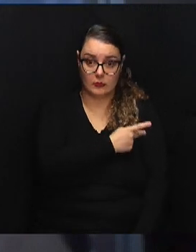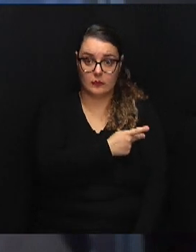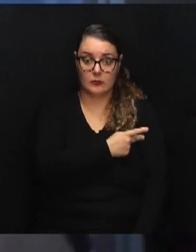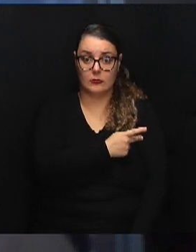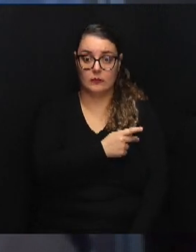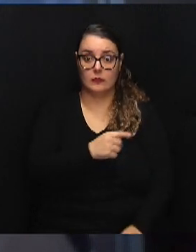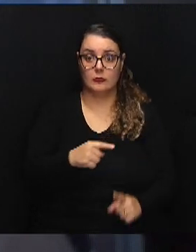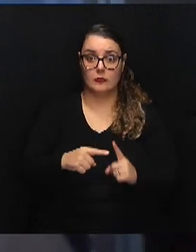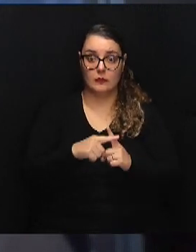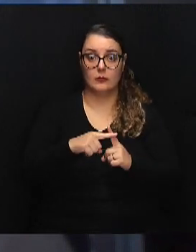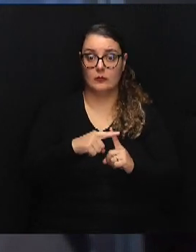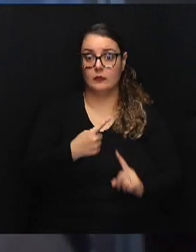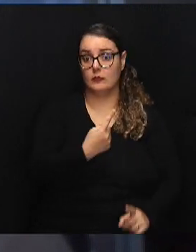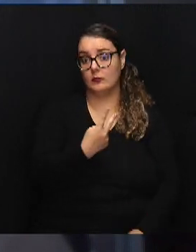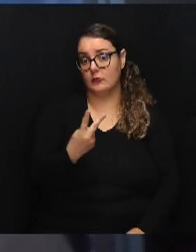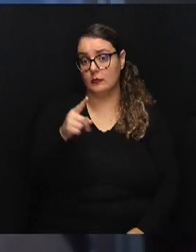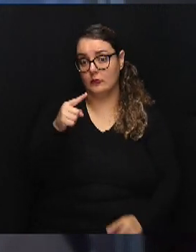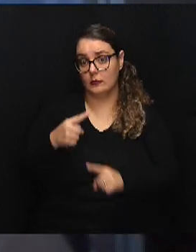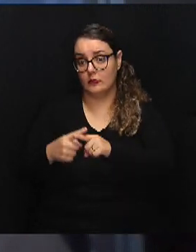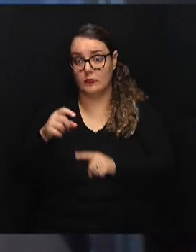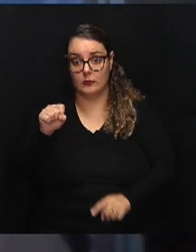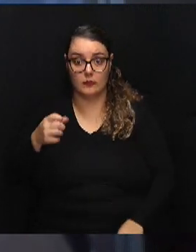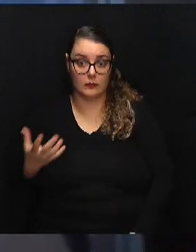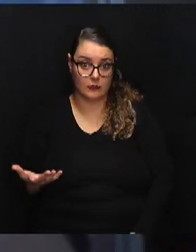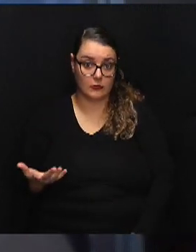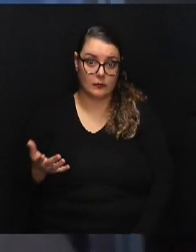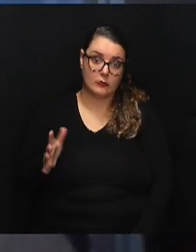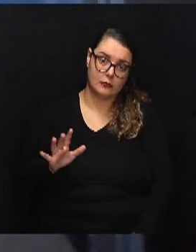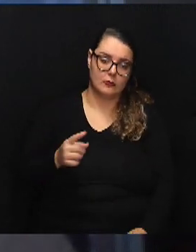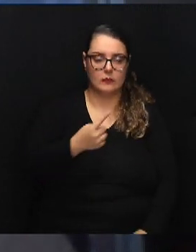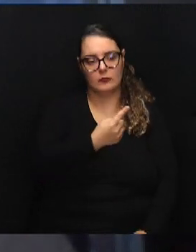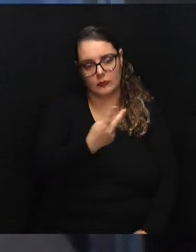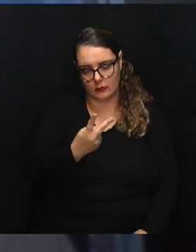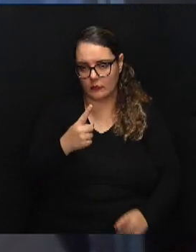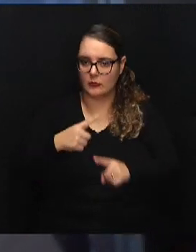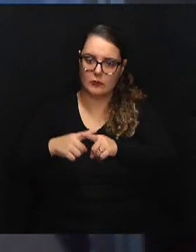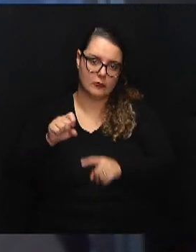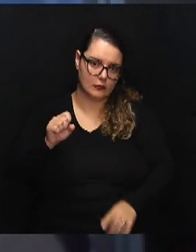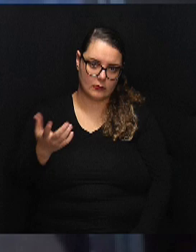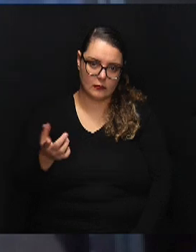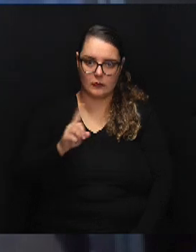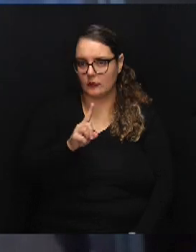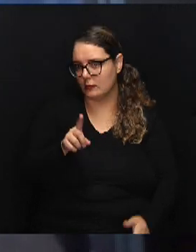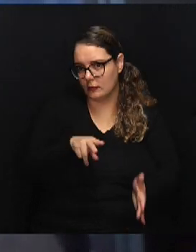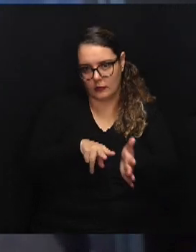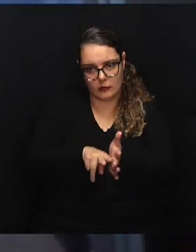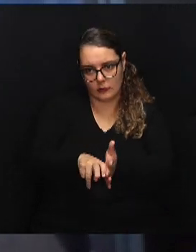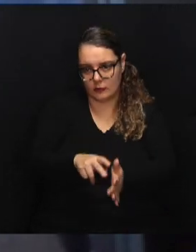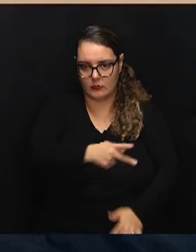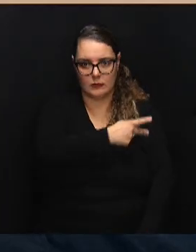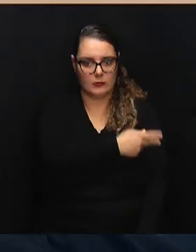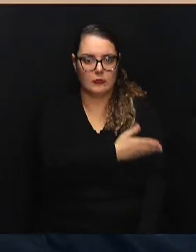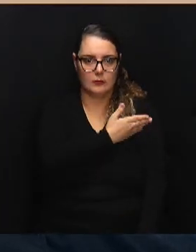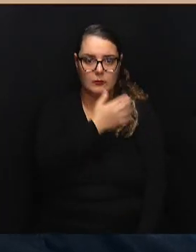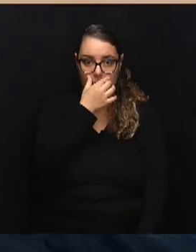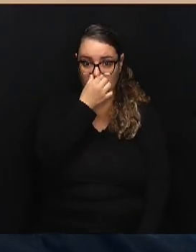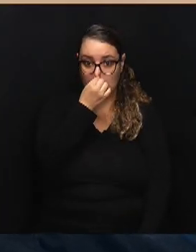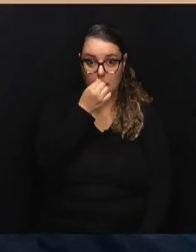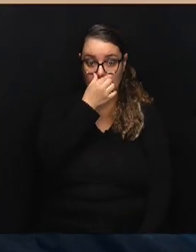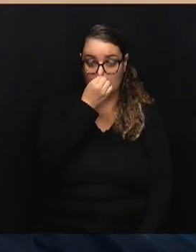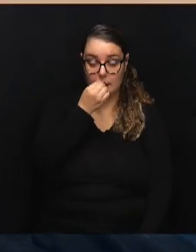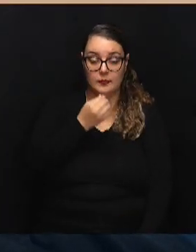chega a 12/8, por exemplo, entendeu? Mas 12/8 não é um diagnóstico de hipertensão. Ocorreu